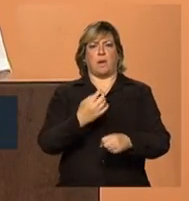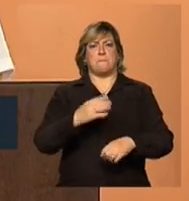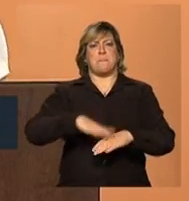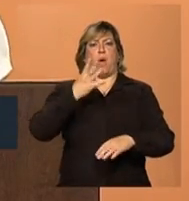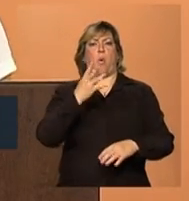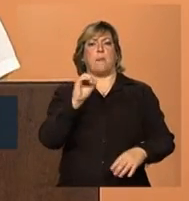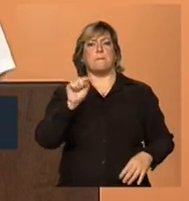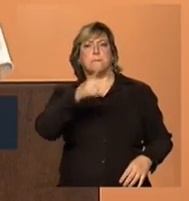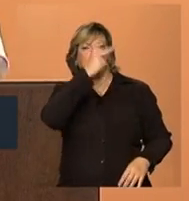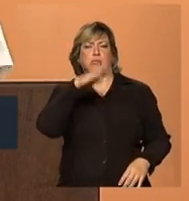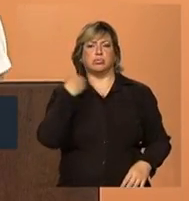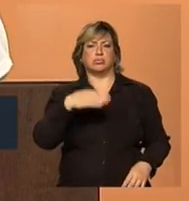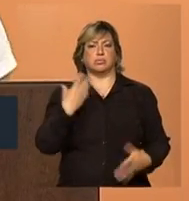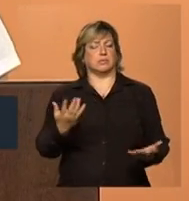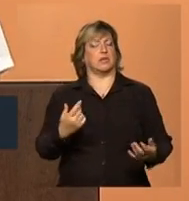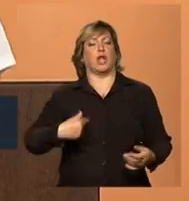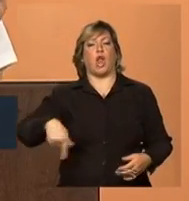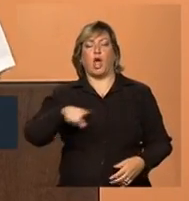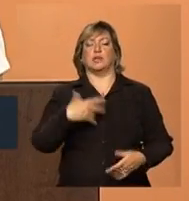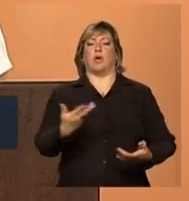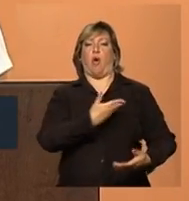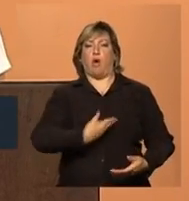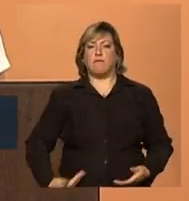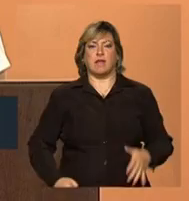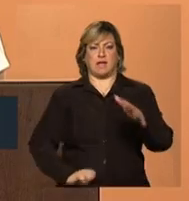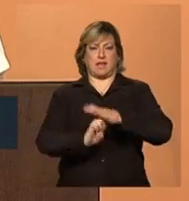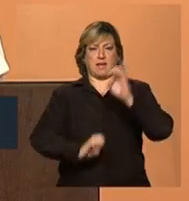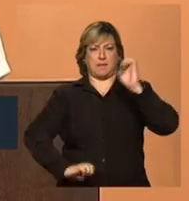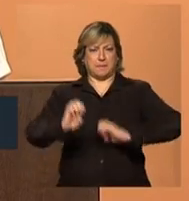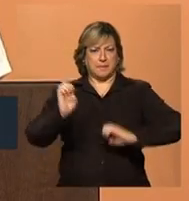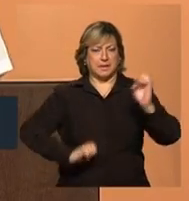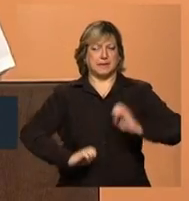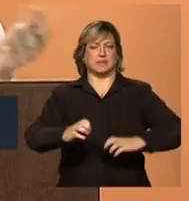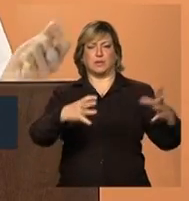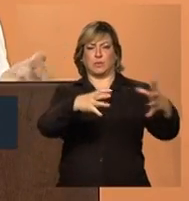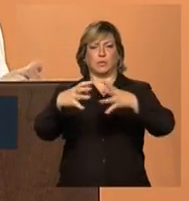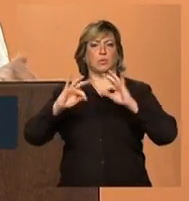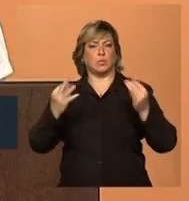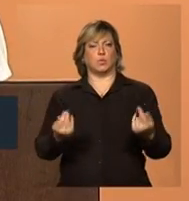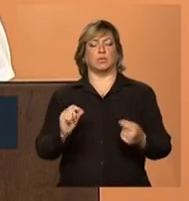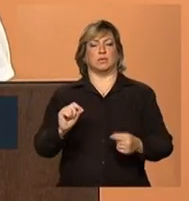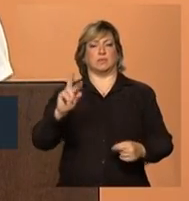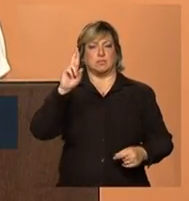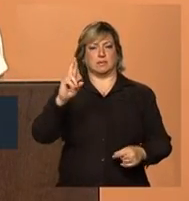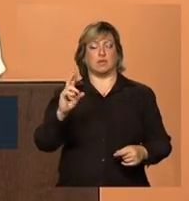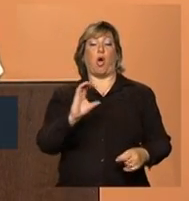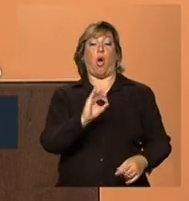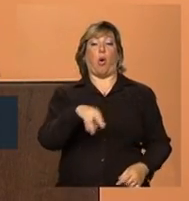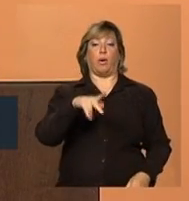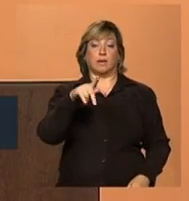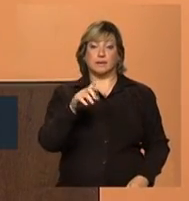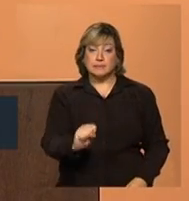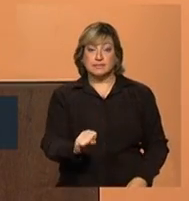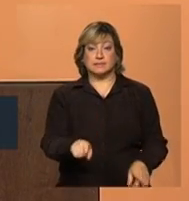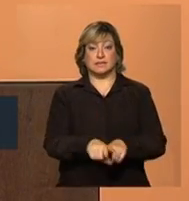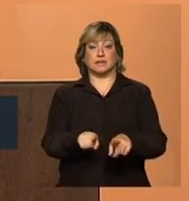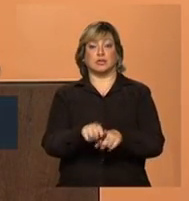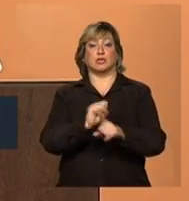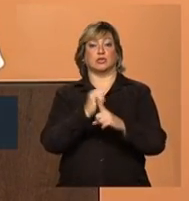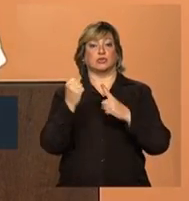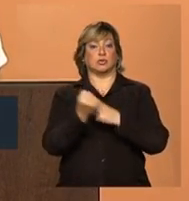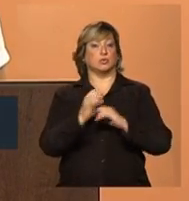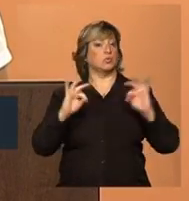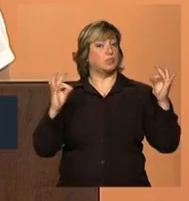aliança, governos, empresas, entidades representativas, organizações não governamentais e